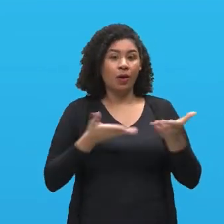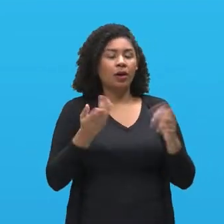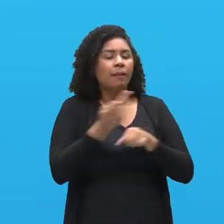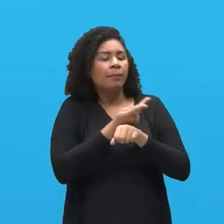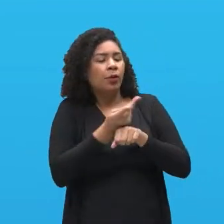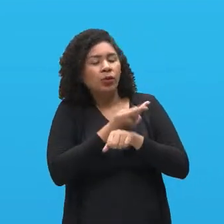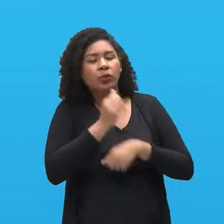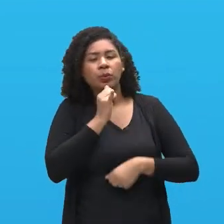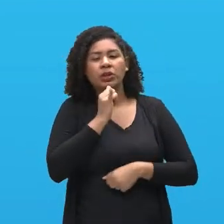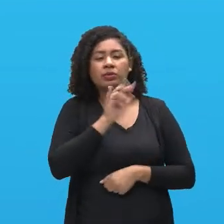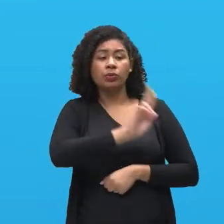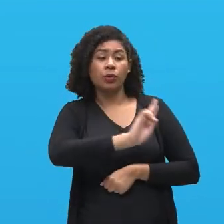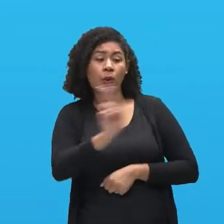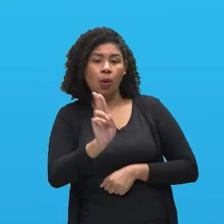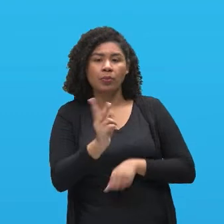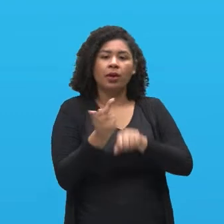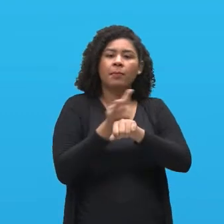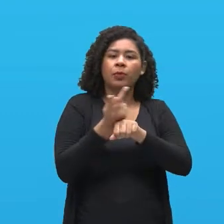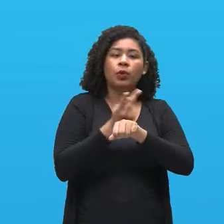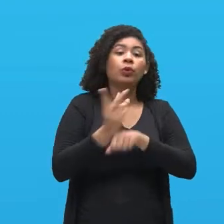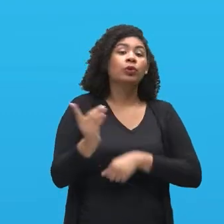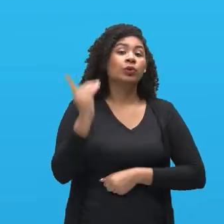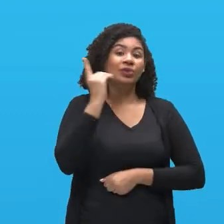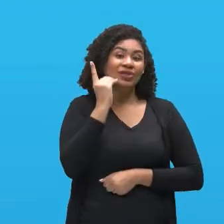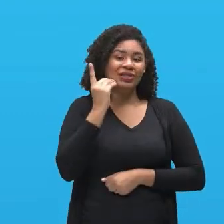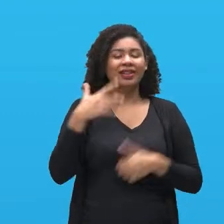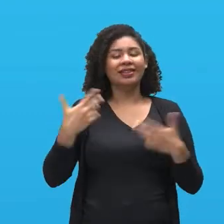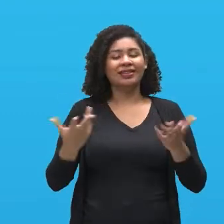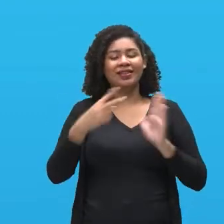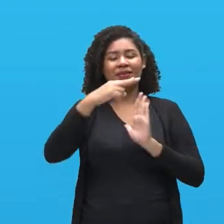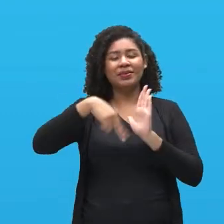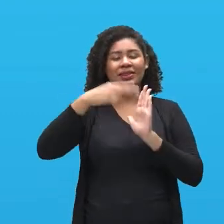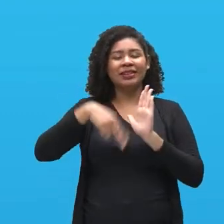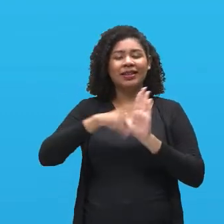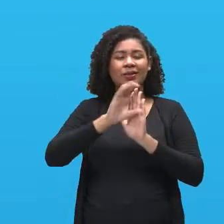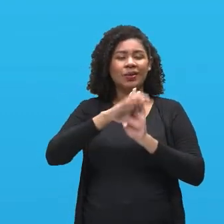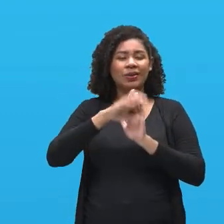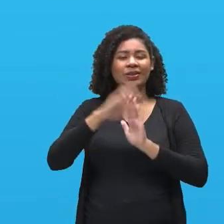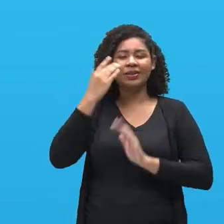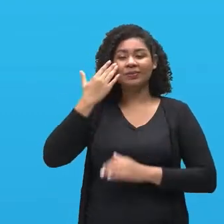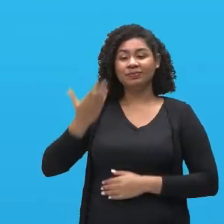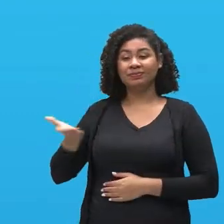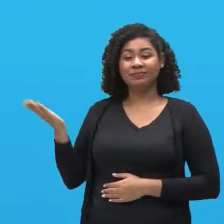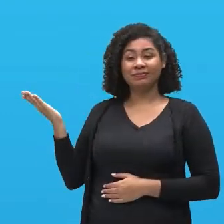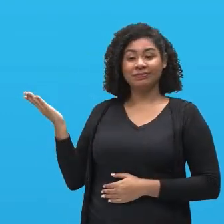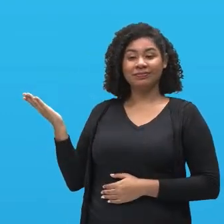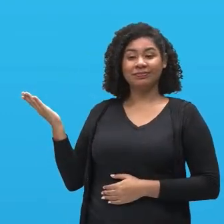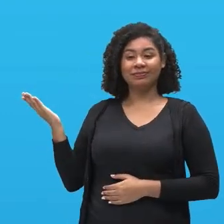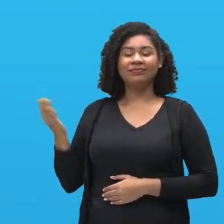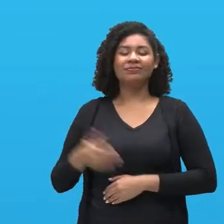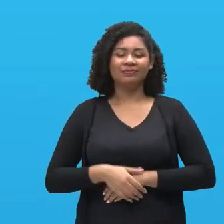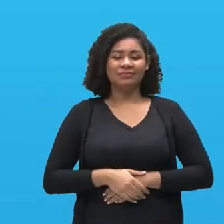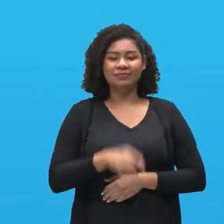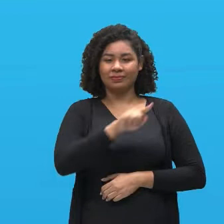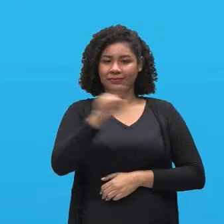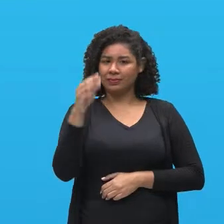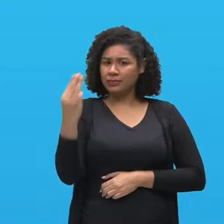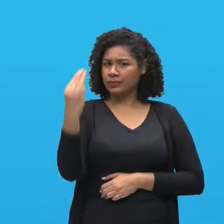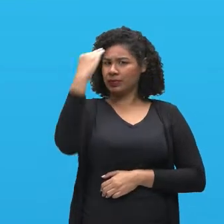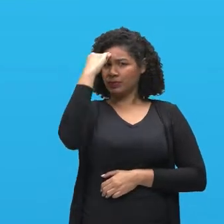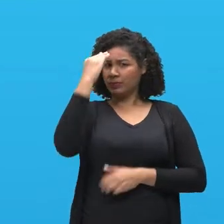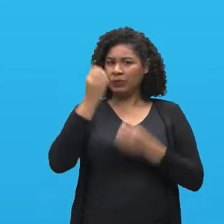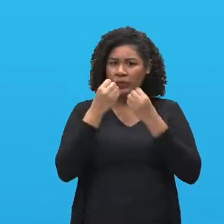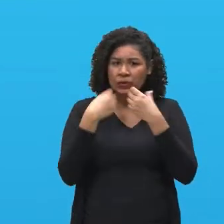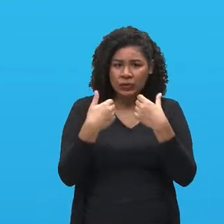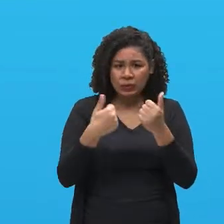um nome. Então vamos ler juntos aqui o conceito dessa técnica para a gente memorizar bem direitinho